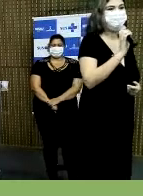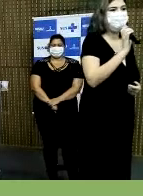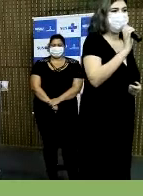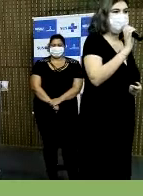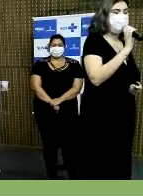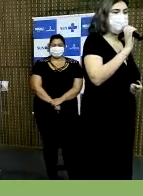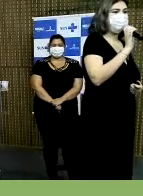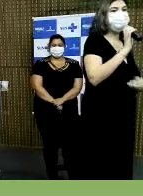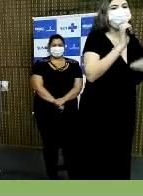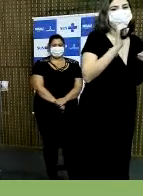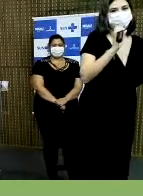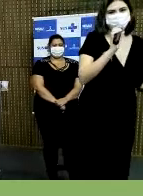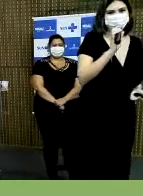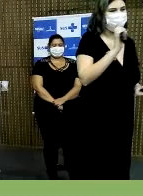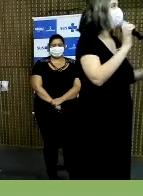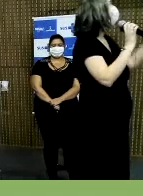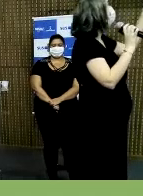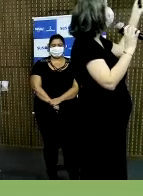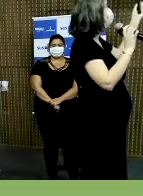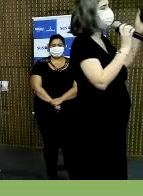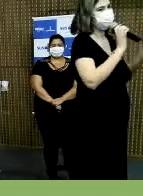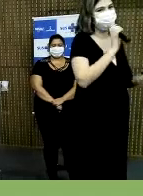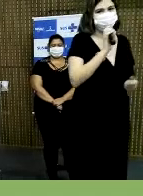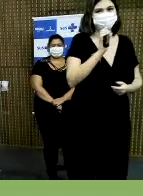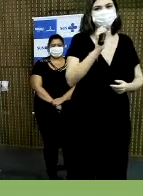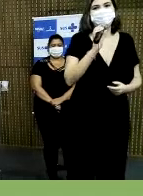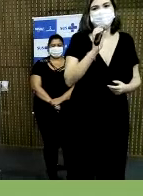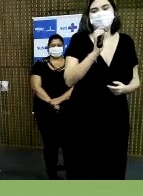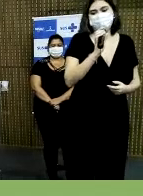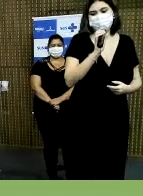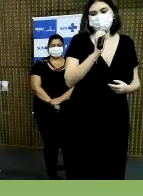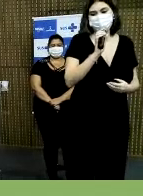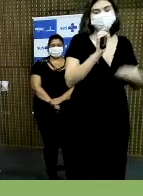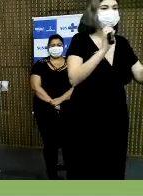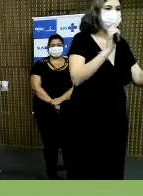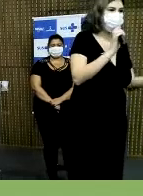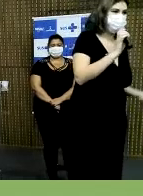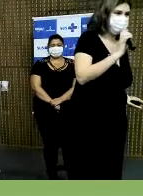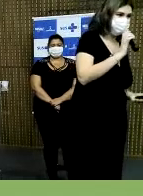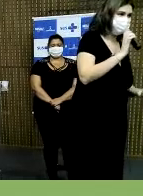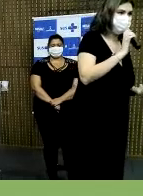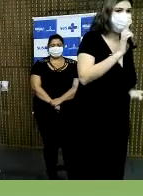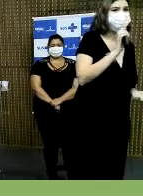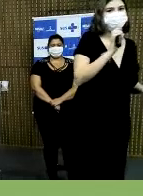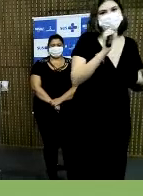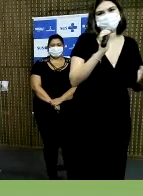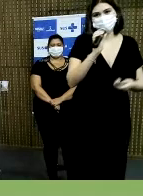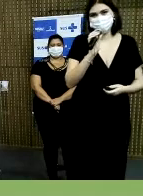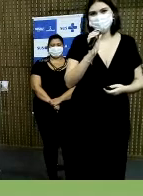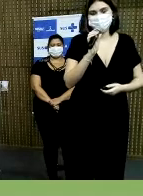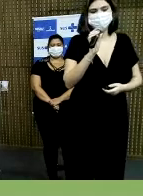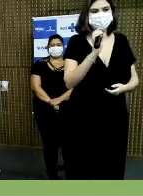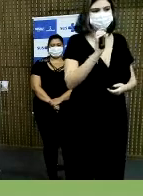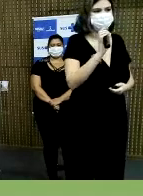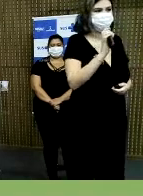farmacêutico. Não tem como negar essa falha no valor, que houve 6 consultas em 2020 e